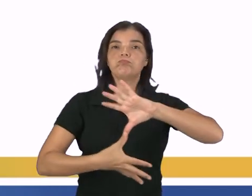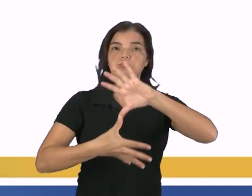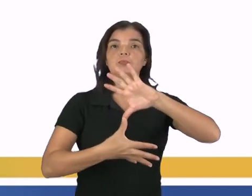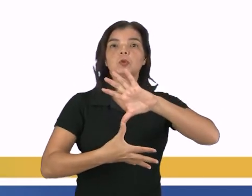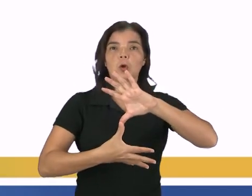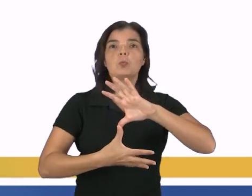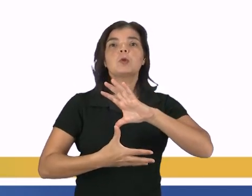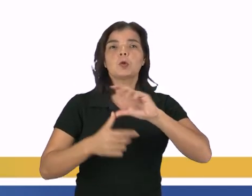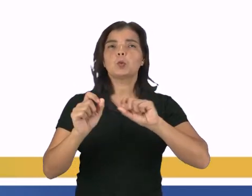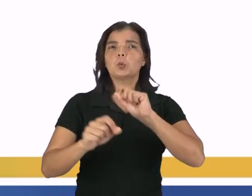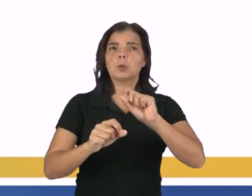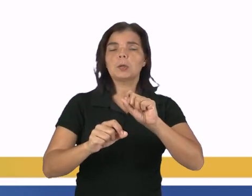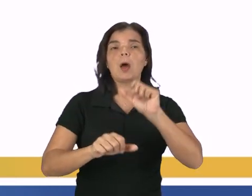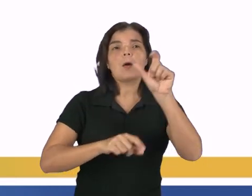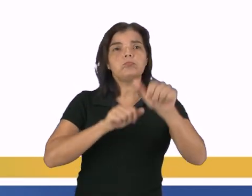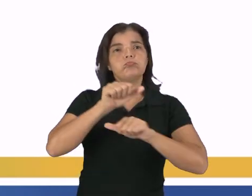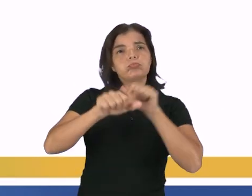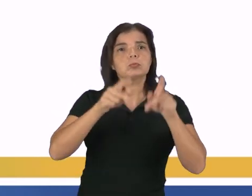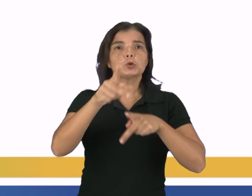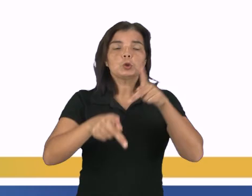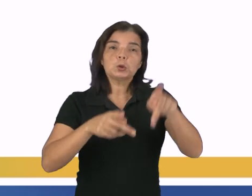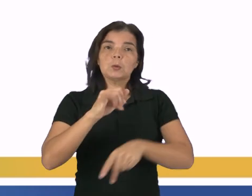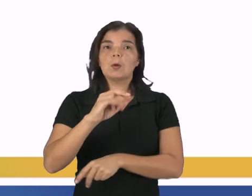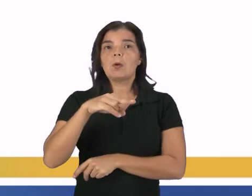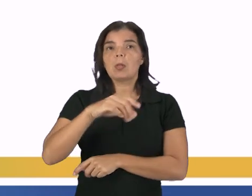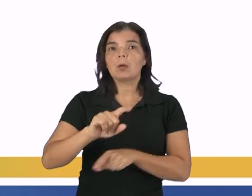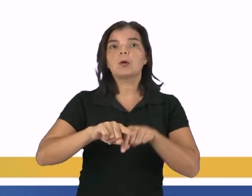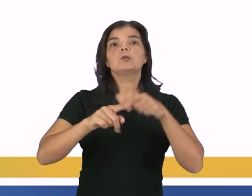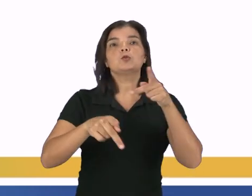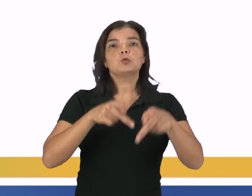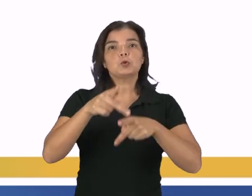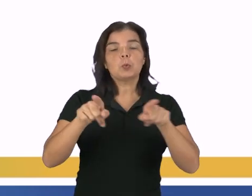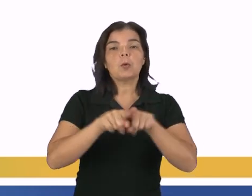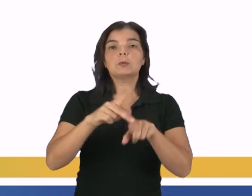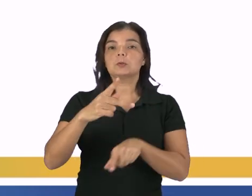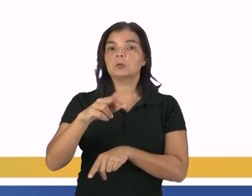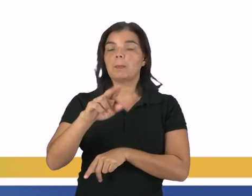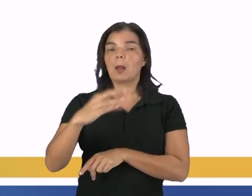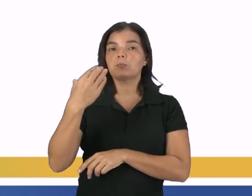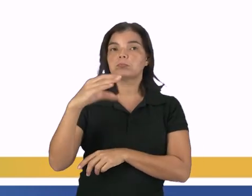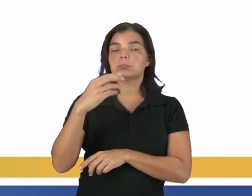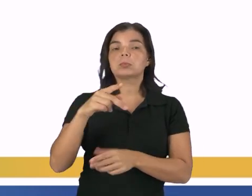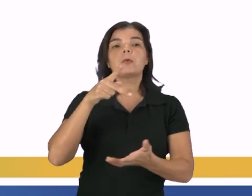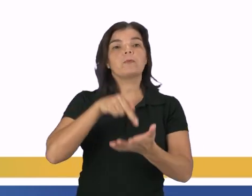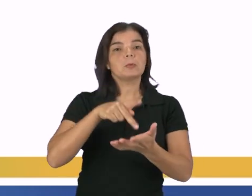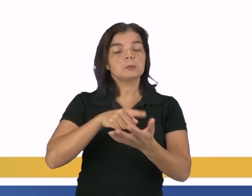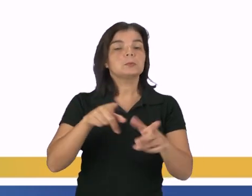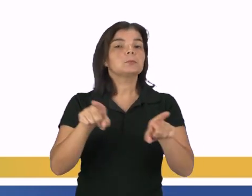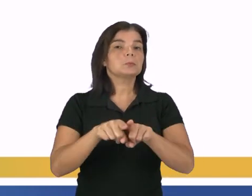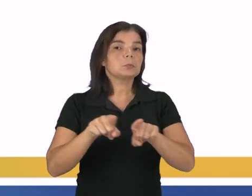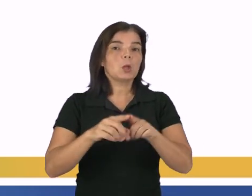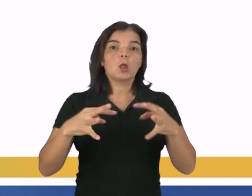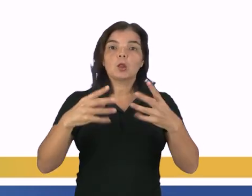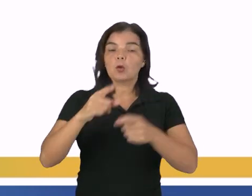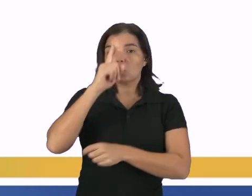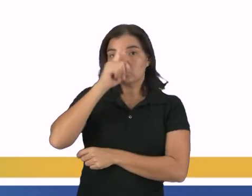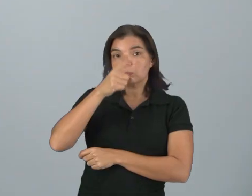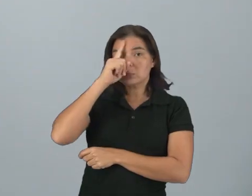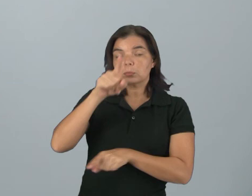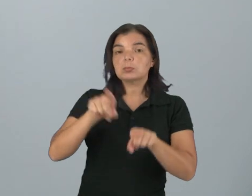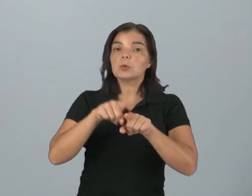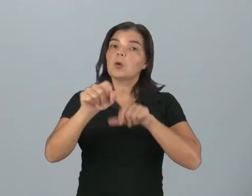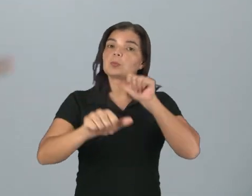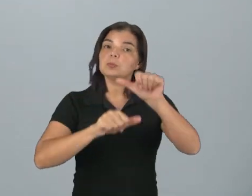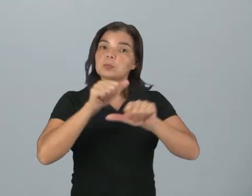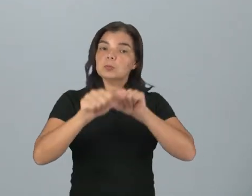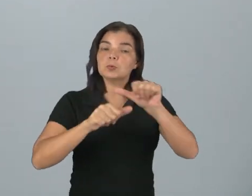alterou violentamente o destino da civilização Inca, assim como os demais povos pré-colombianos. Verdadeira também, certo? Toda a dominação